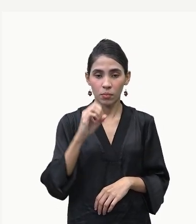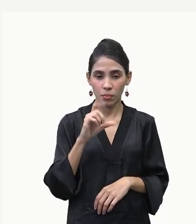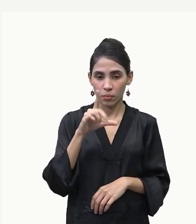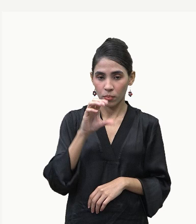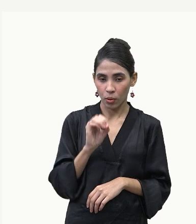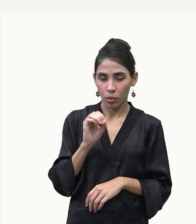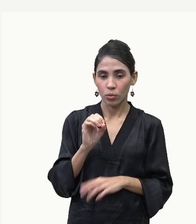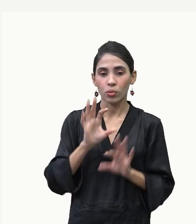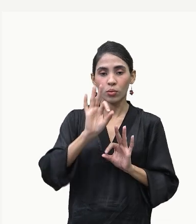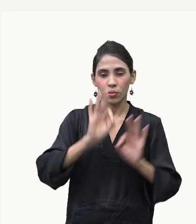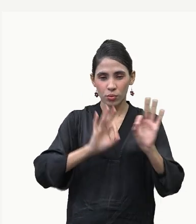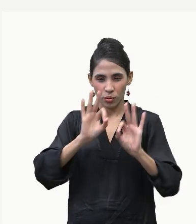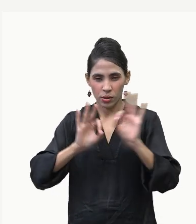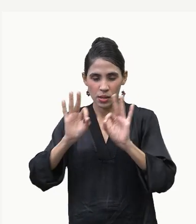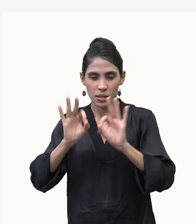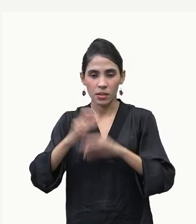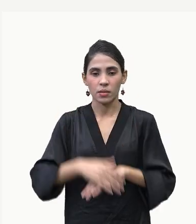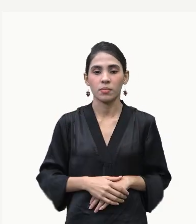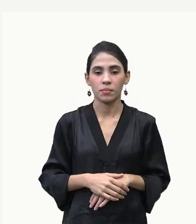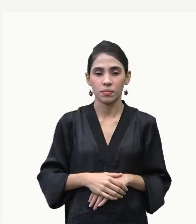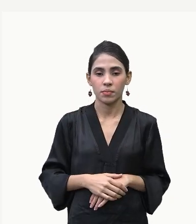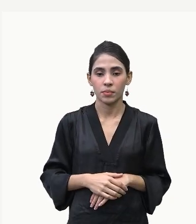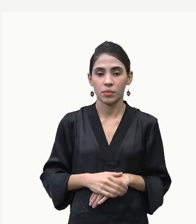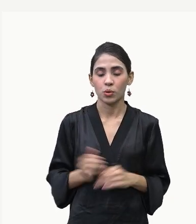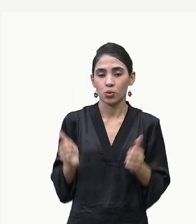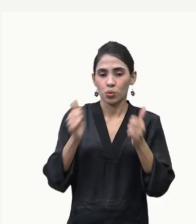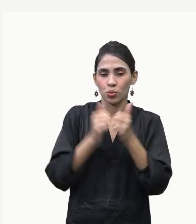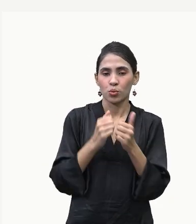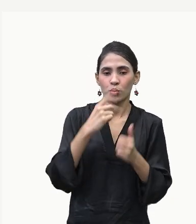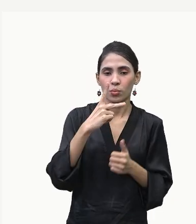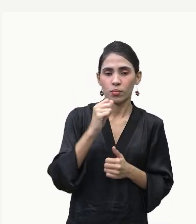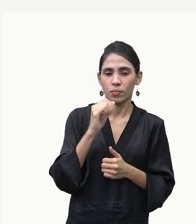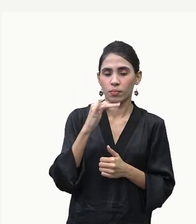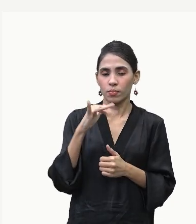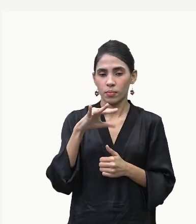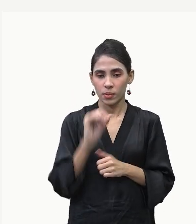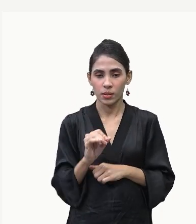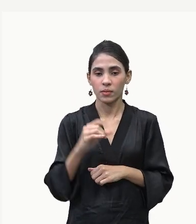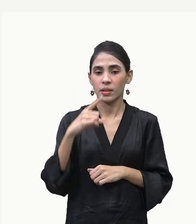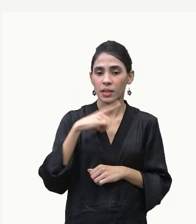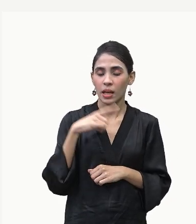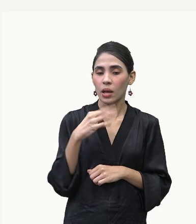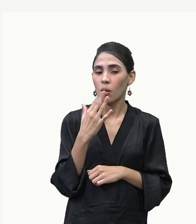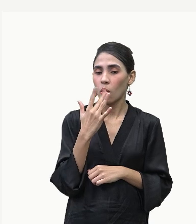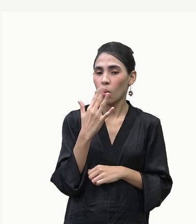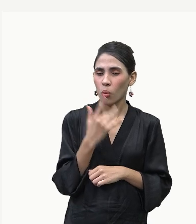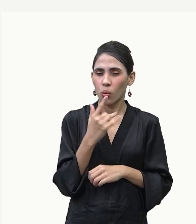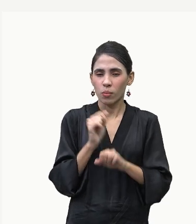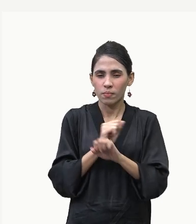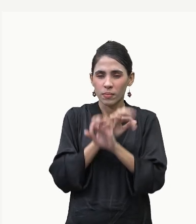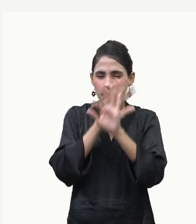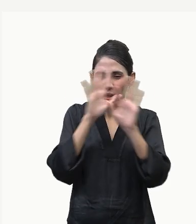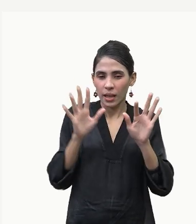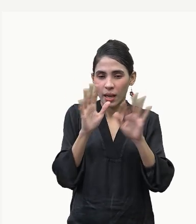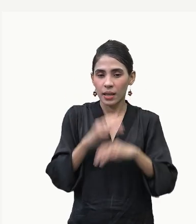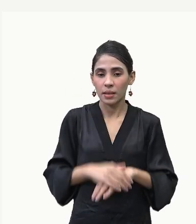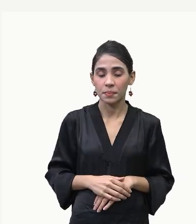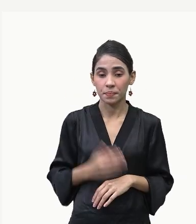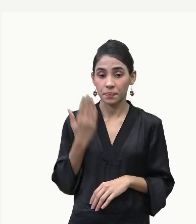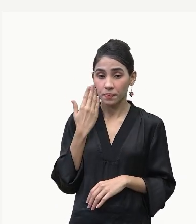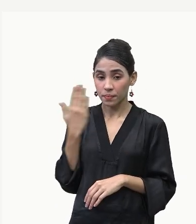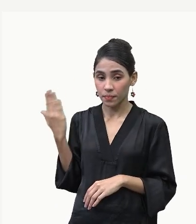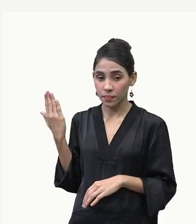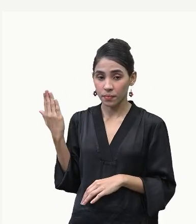de integração com o Pacífico, e aí sim nós temos essa cor aqui um pouco mais clara nesse ponto,